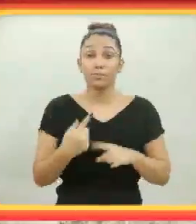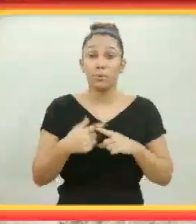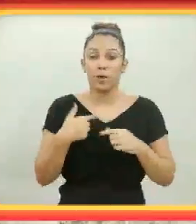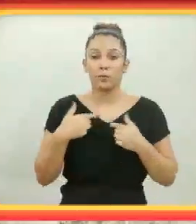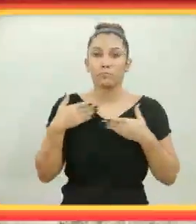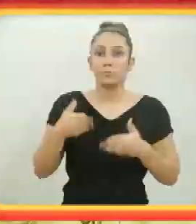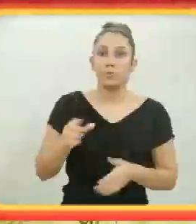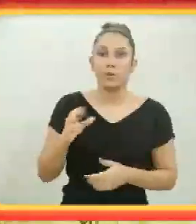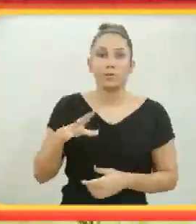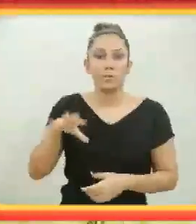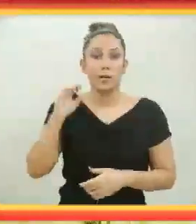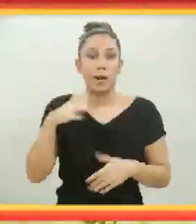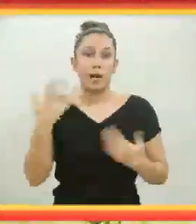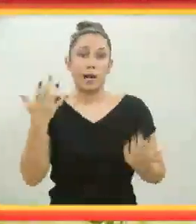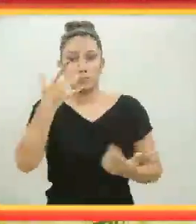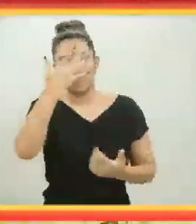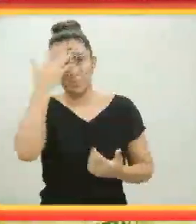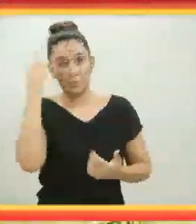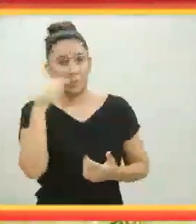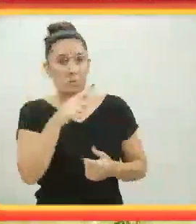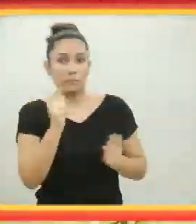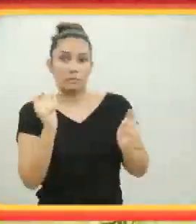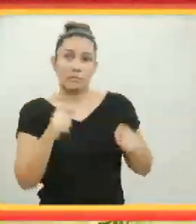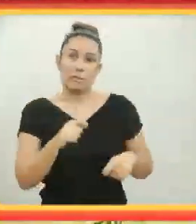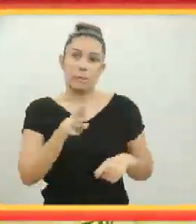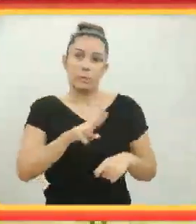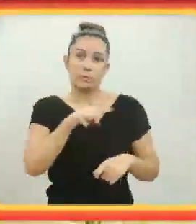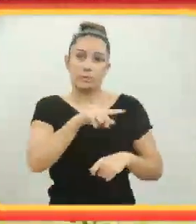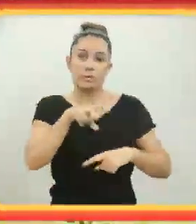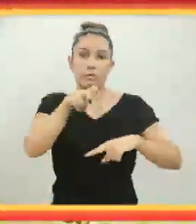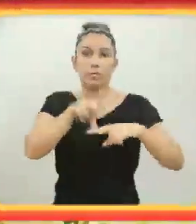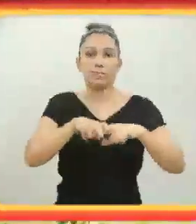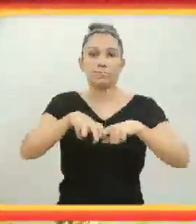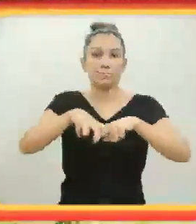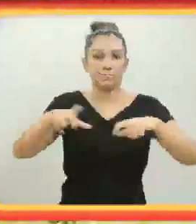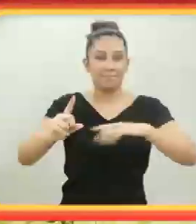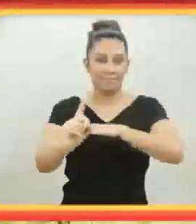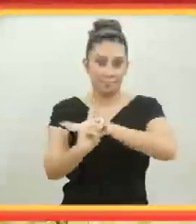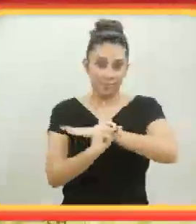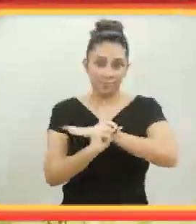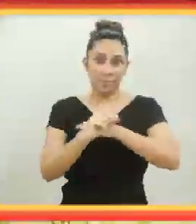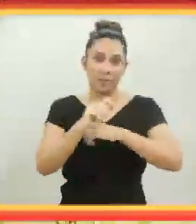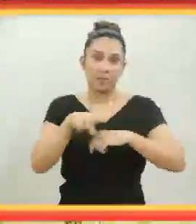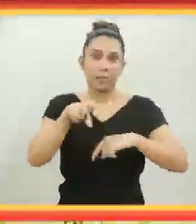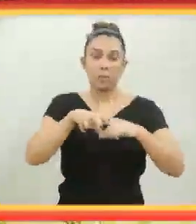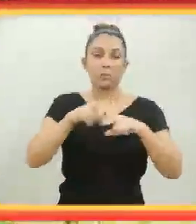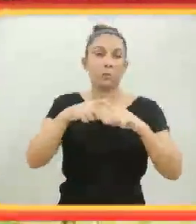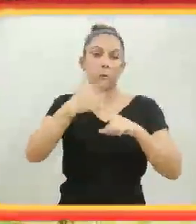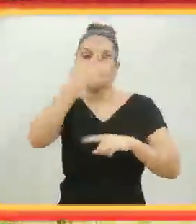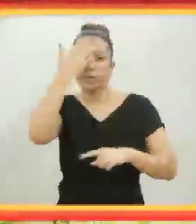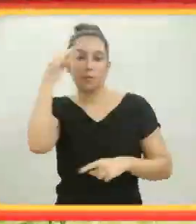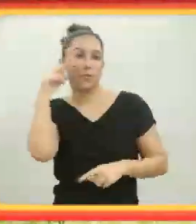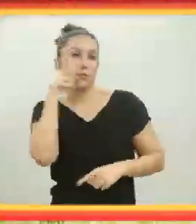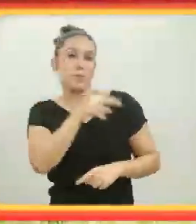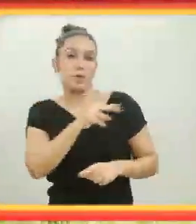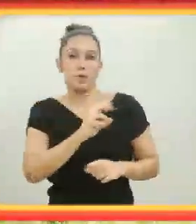era pior. Porque eu cheguei a ouvir, você só serve para ficar atrás do balcão, ou seja, um local onde as pessoas não te